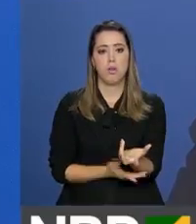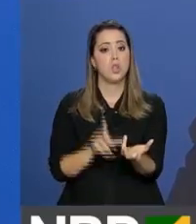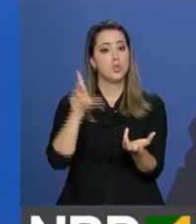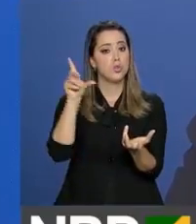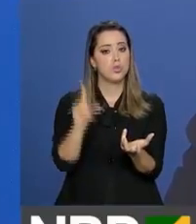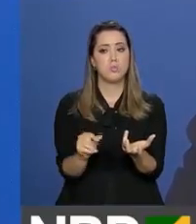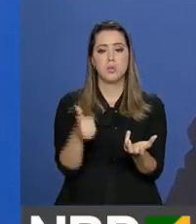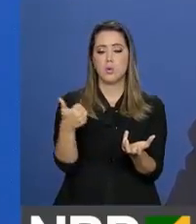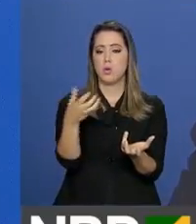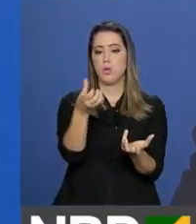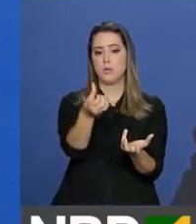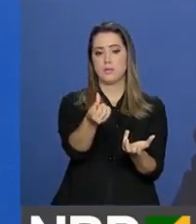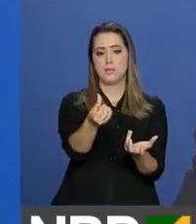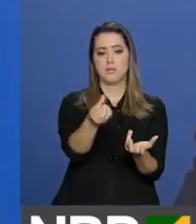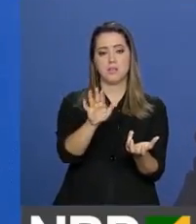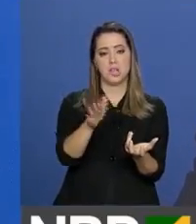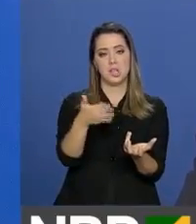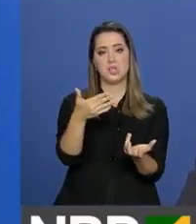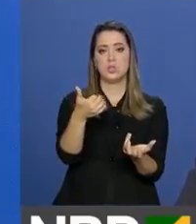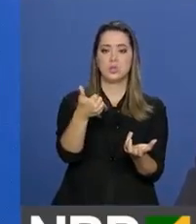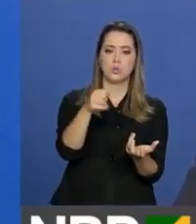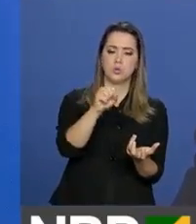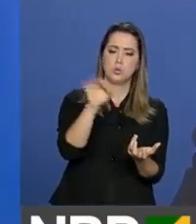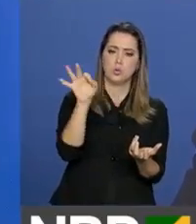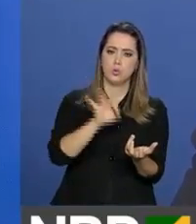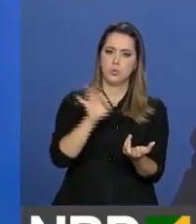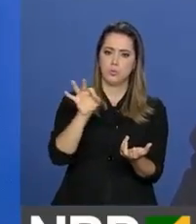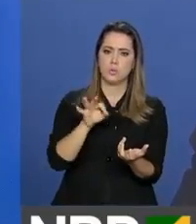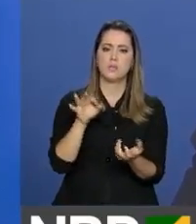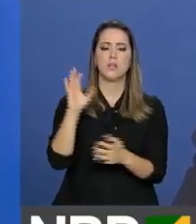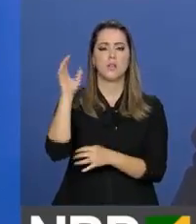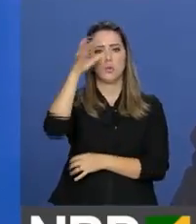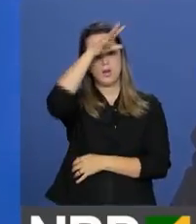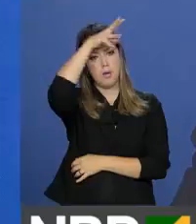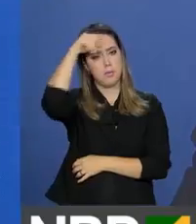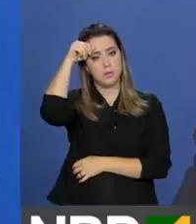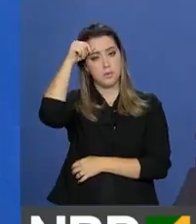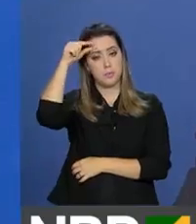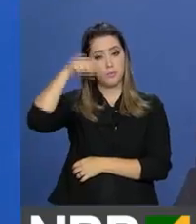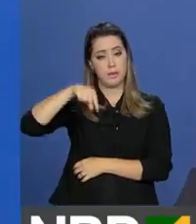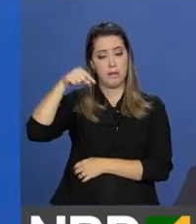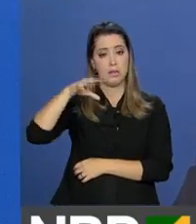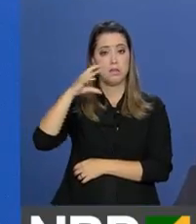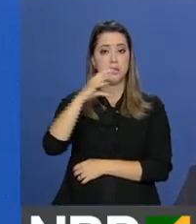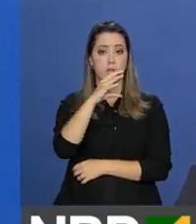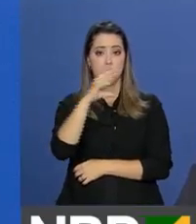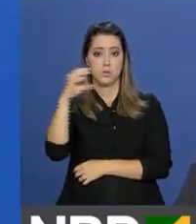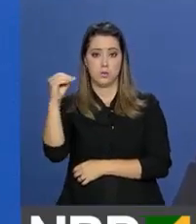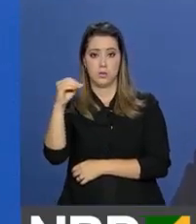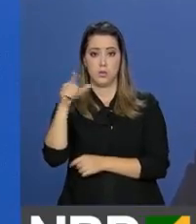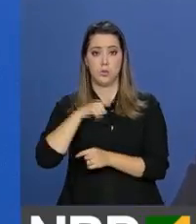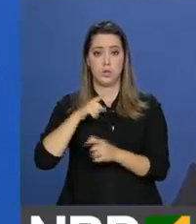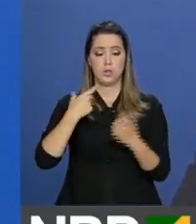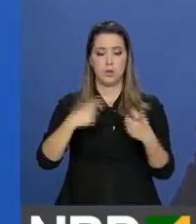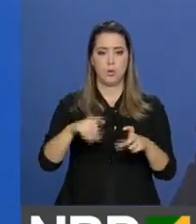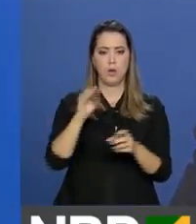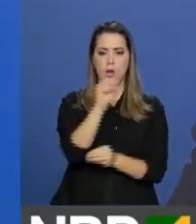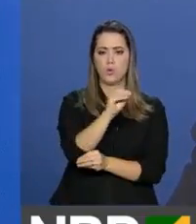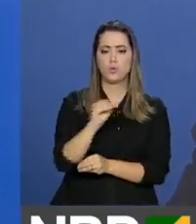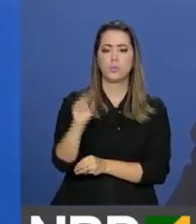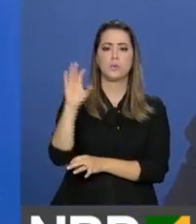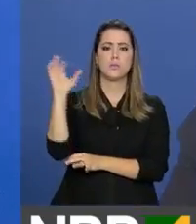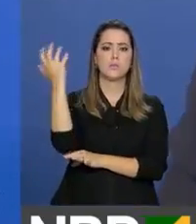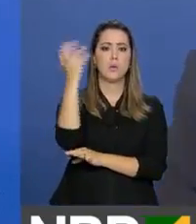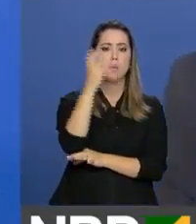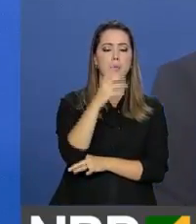na Amazônia. Aqui na chamada, no Centro-Oeste, nós temos a chamada Chapada dos Veadeiros, que foi aumentada em 400